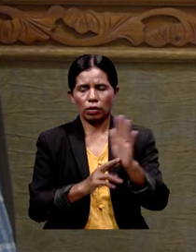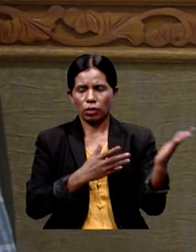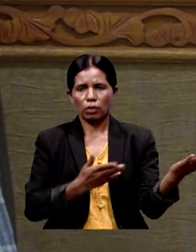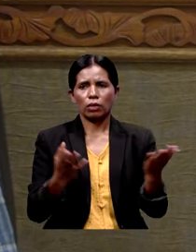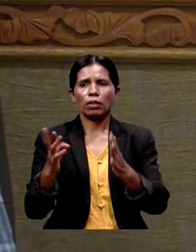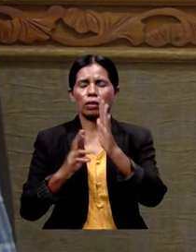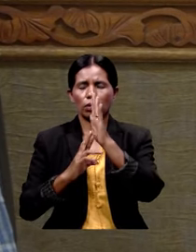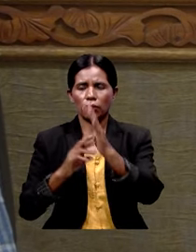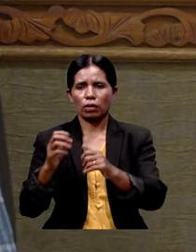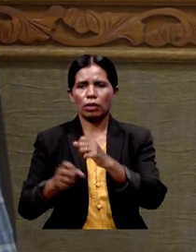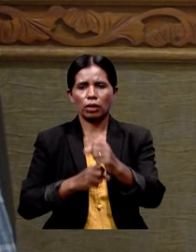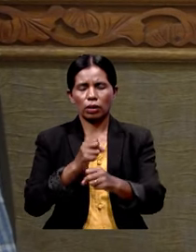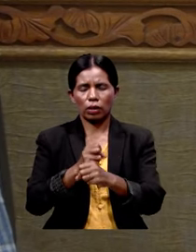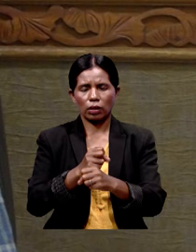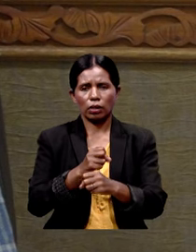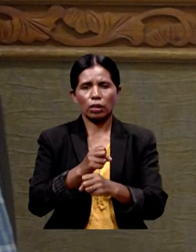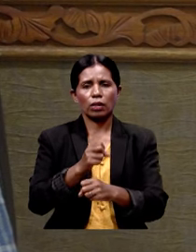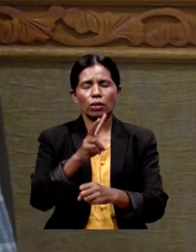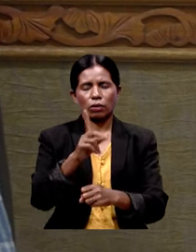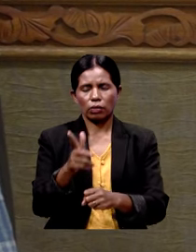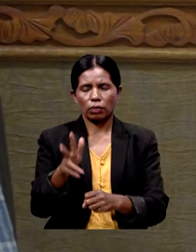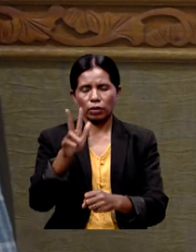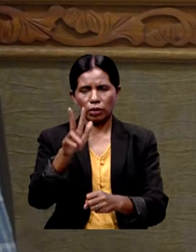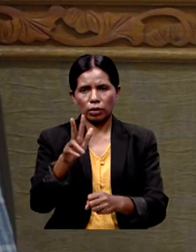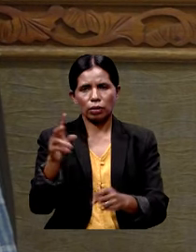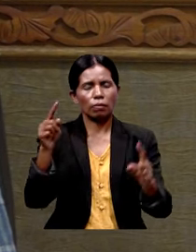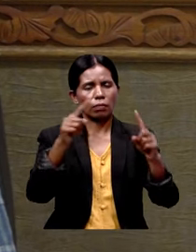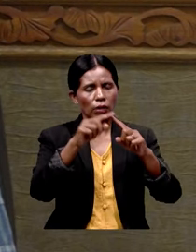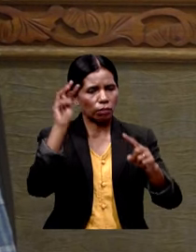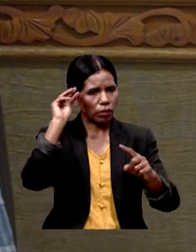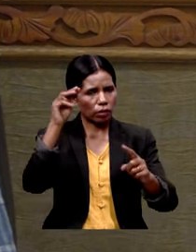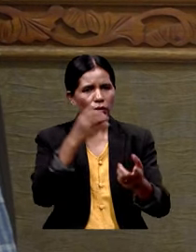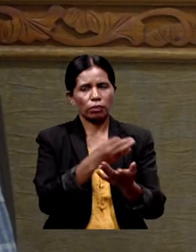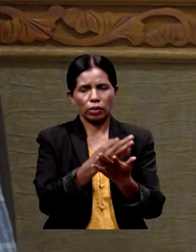relatório anual 2023 Bahia, Ministério das Finanças,